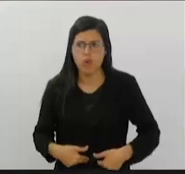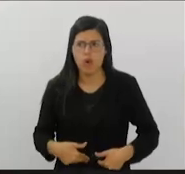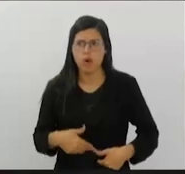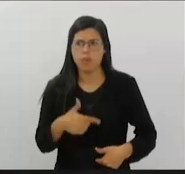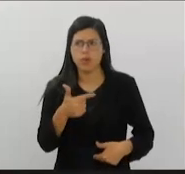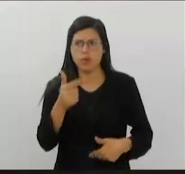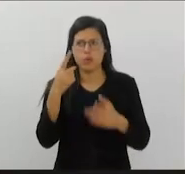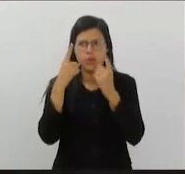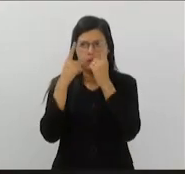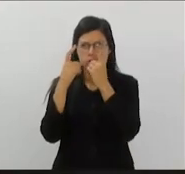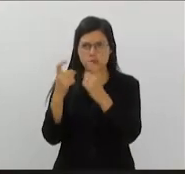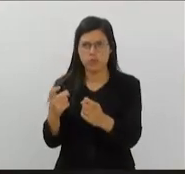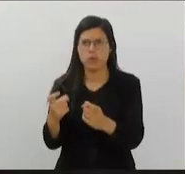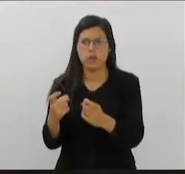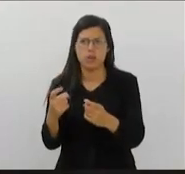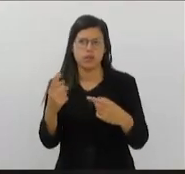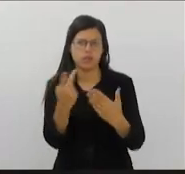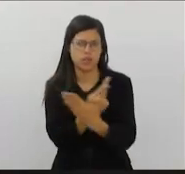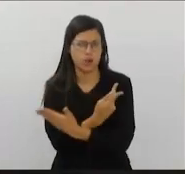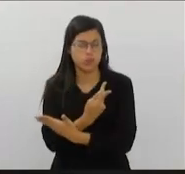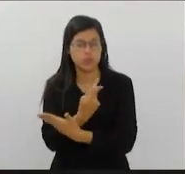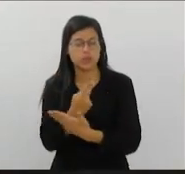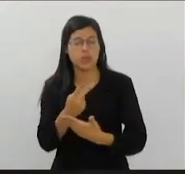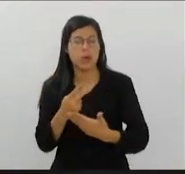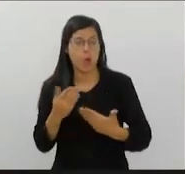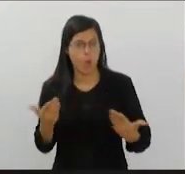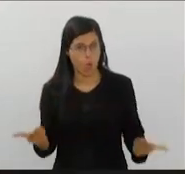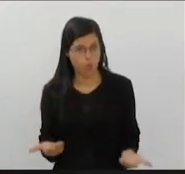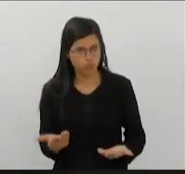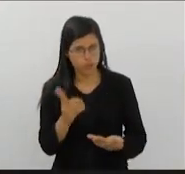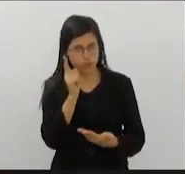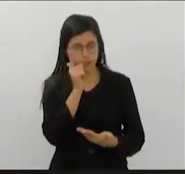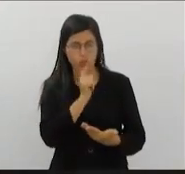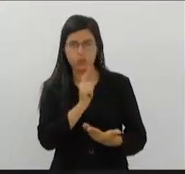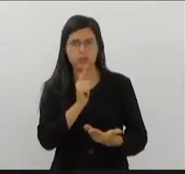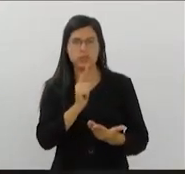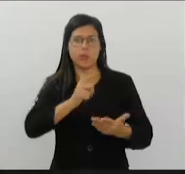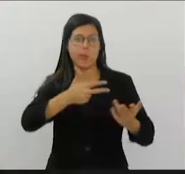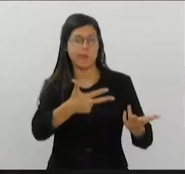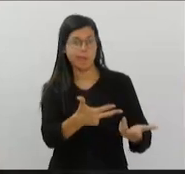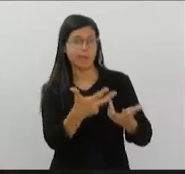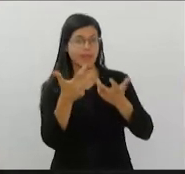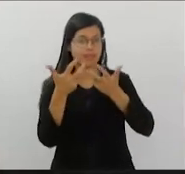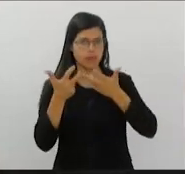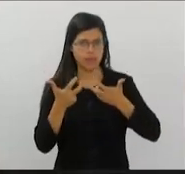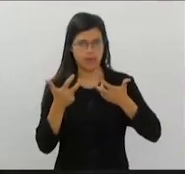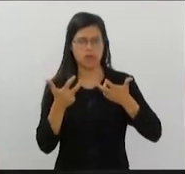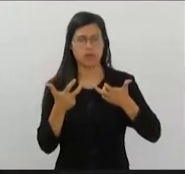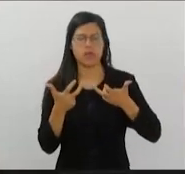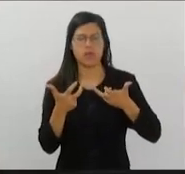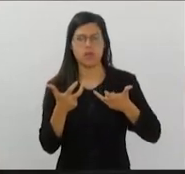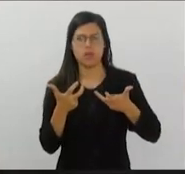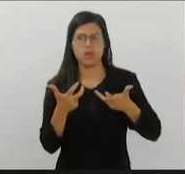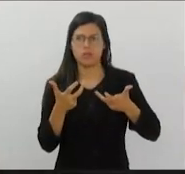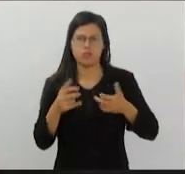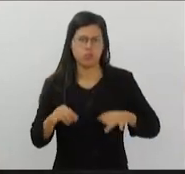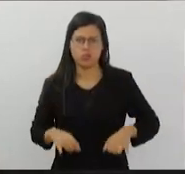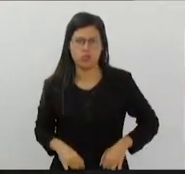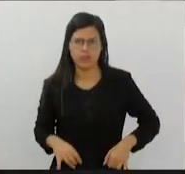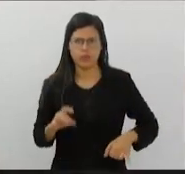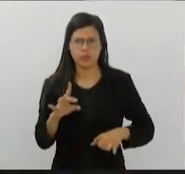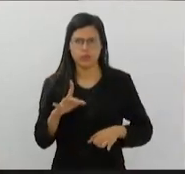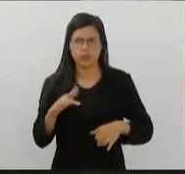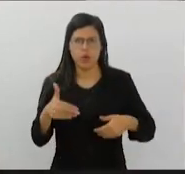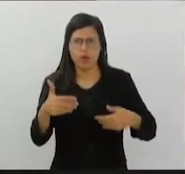múltiplas violências e acontecimentos. Mas só hoje eu consigo ter a percepção de que eu não sofri somente a violência